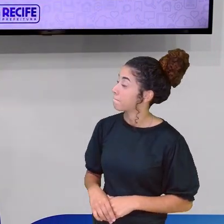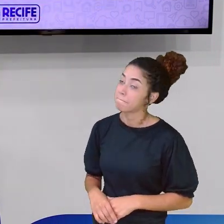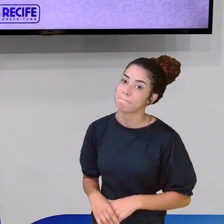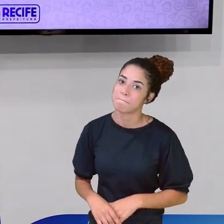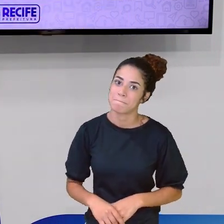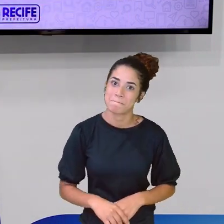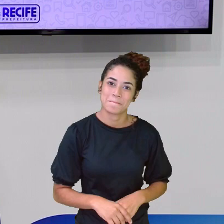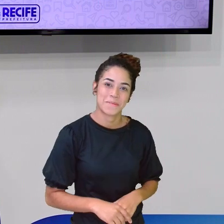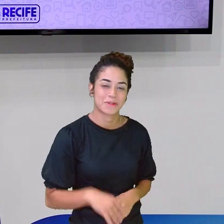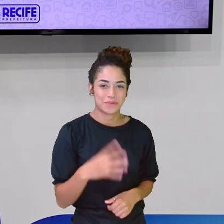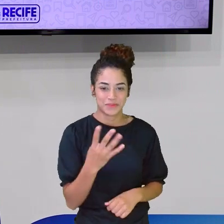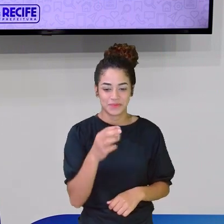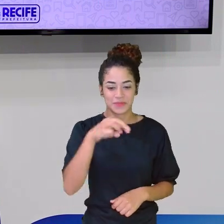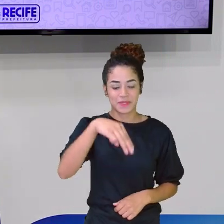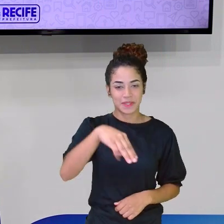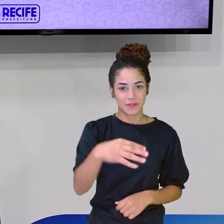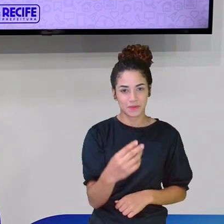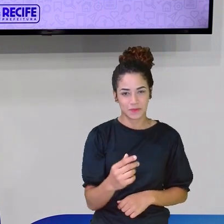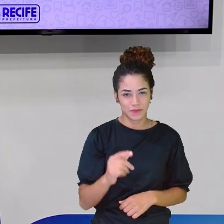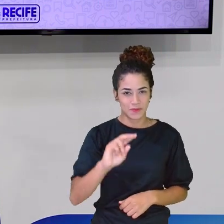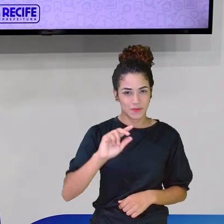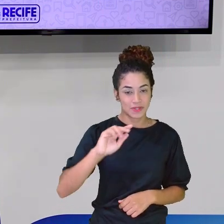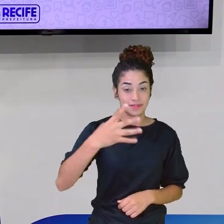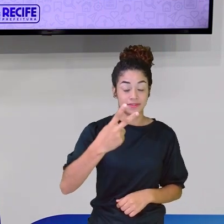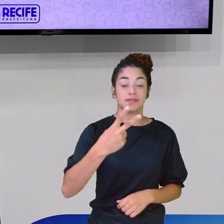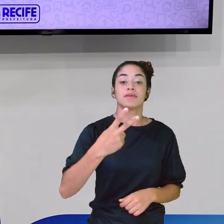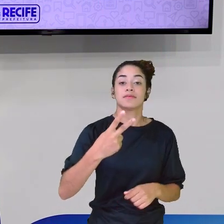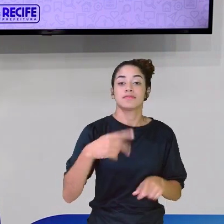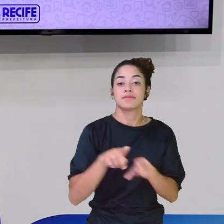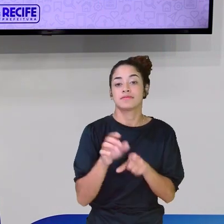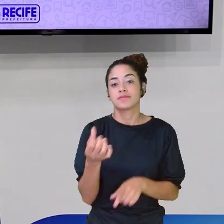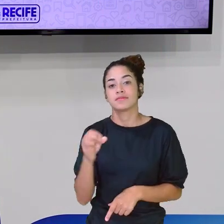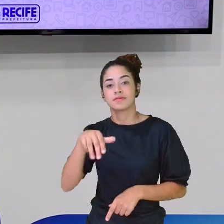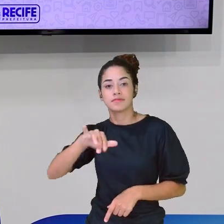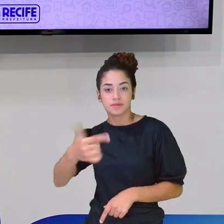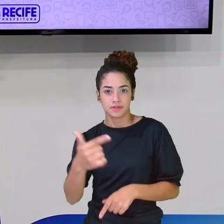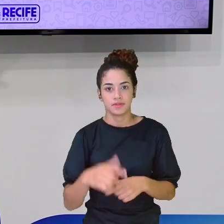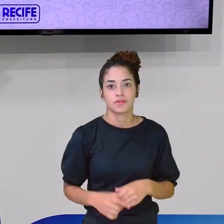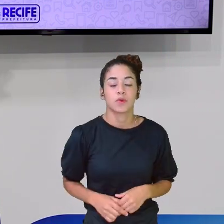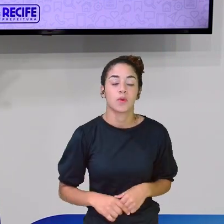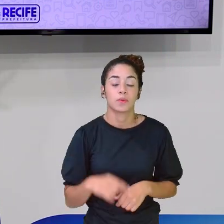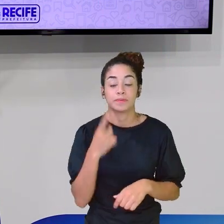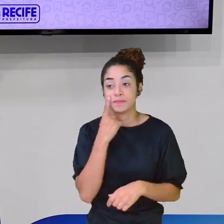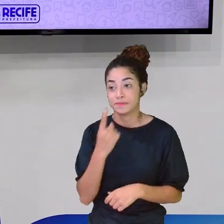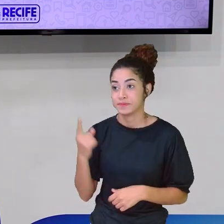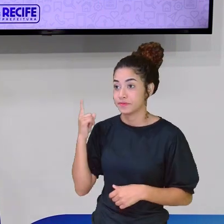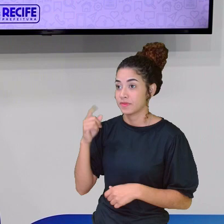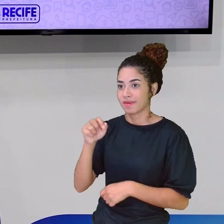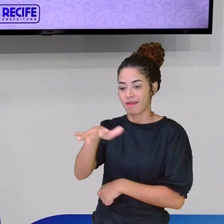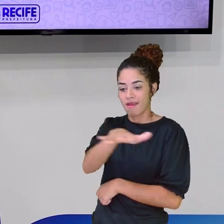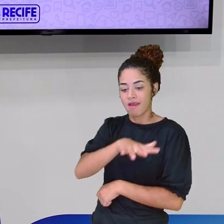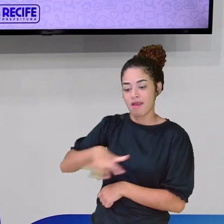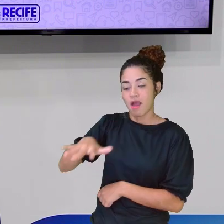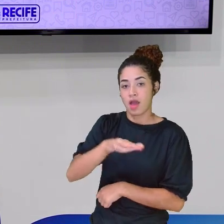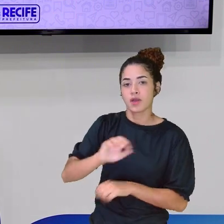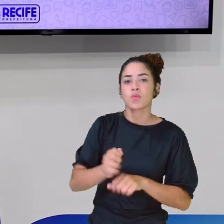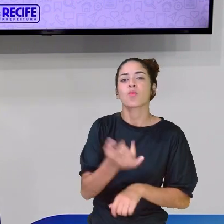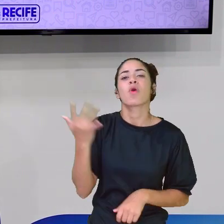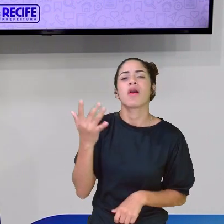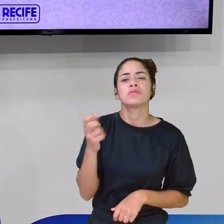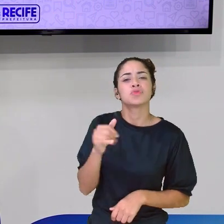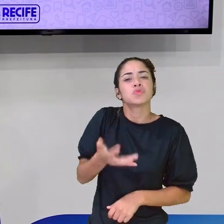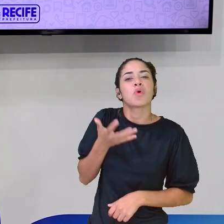6. Se eu fosse, eu quero saber a área. 6 vezes 4, 24. Essa área ampliada tem 24